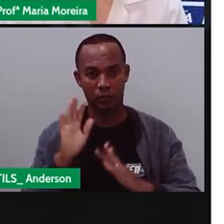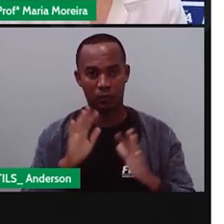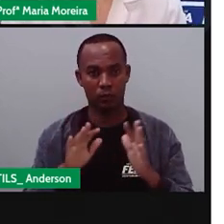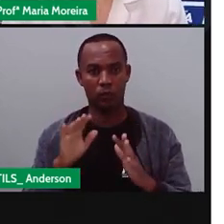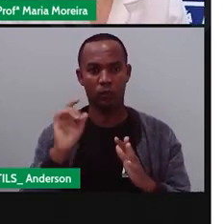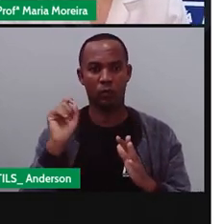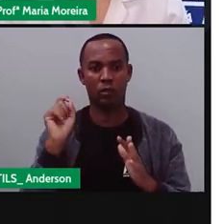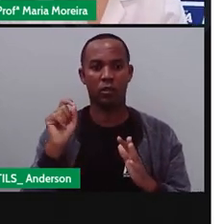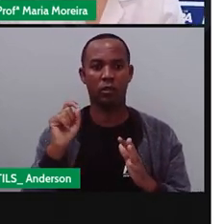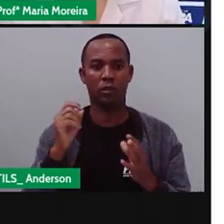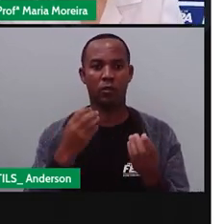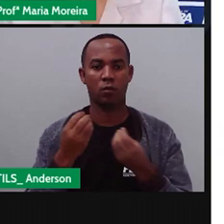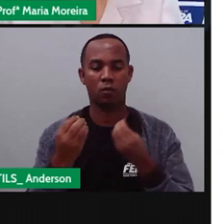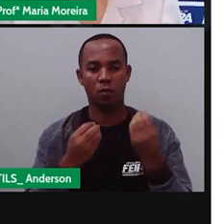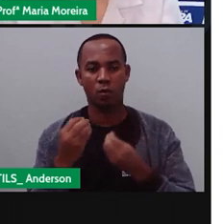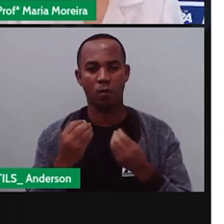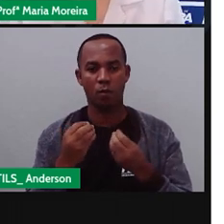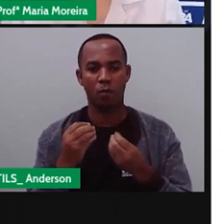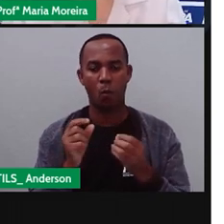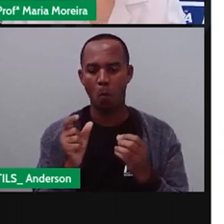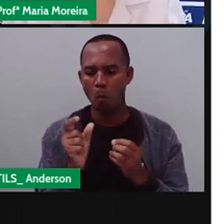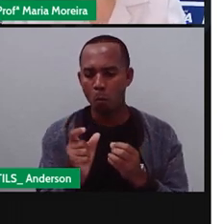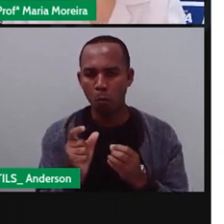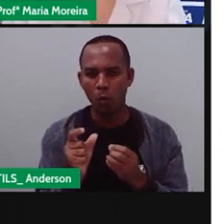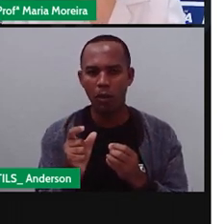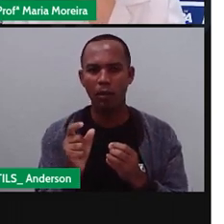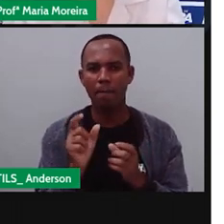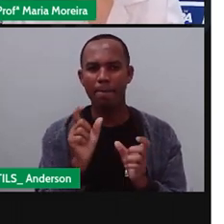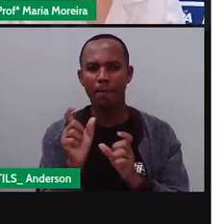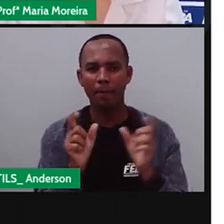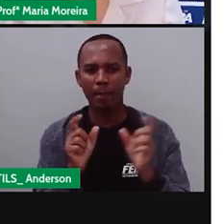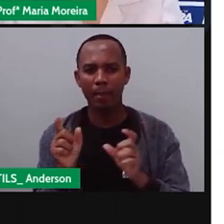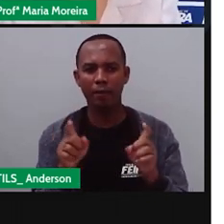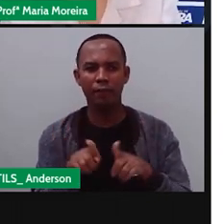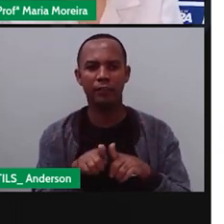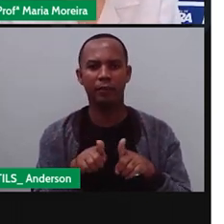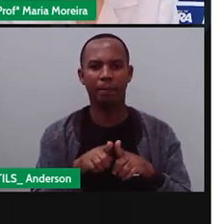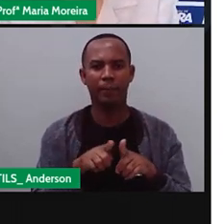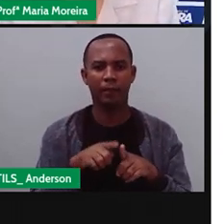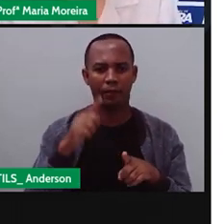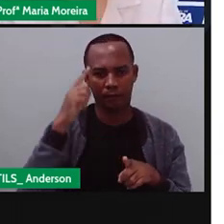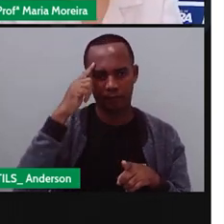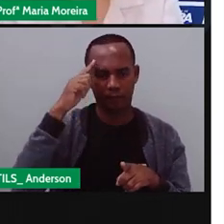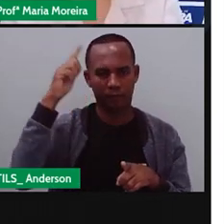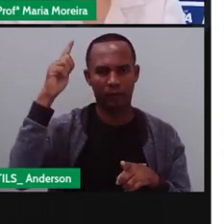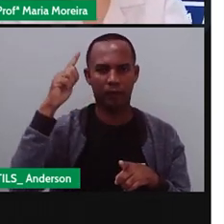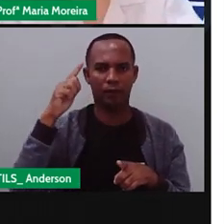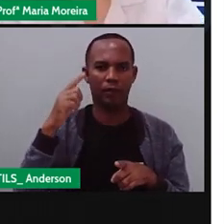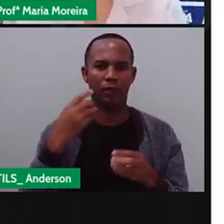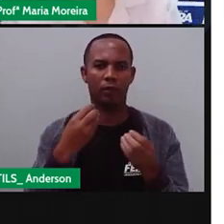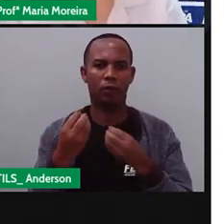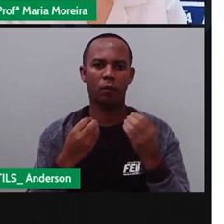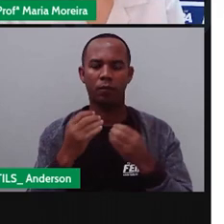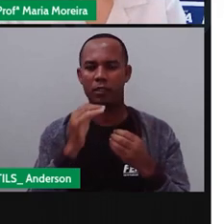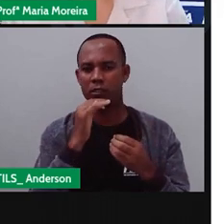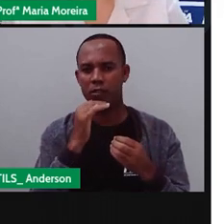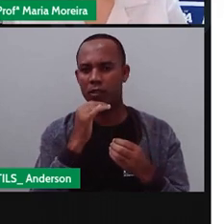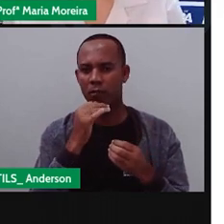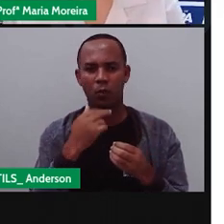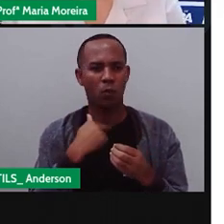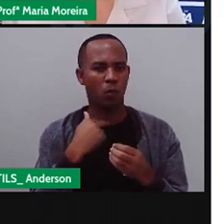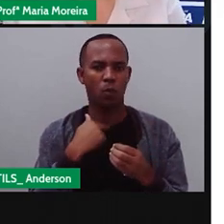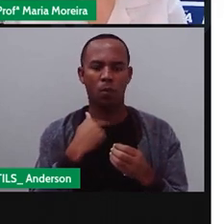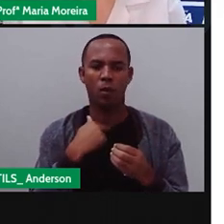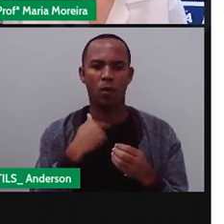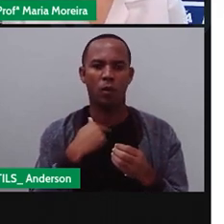conteúdo, certo? Com poucas ideias. Pode sim. E nem toda ideia ela tem que ir para o seu texto. Então, por exemplo, eu não posso